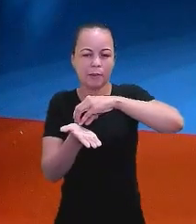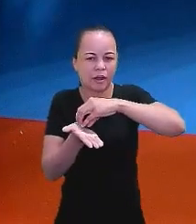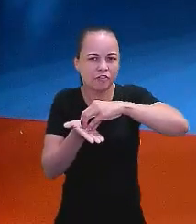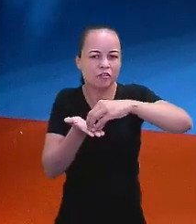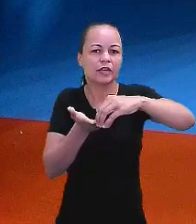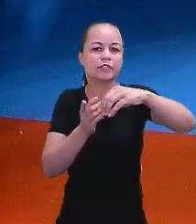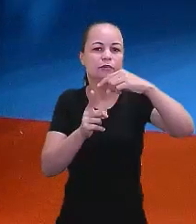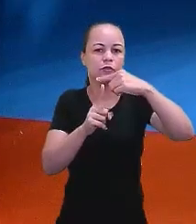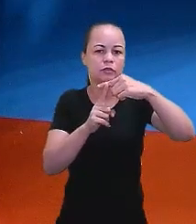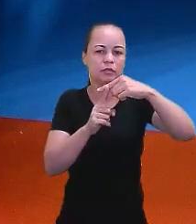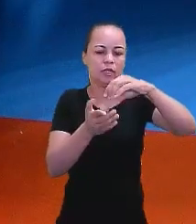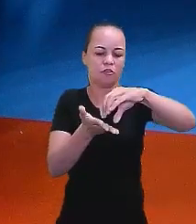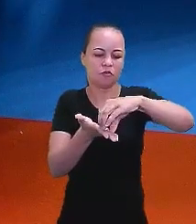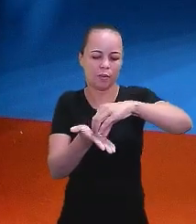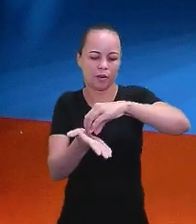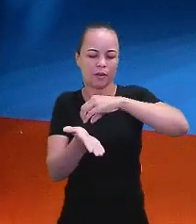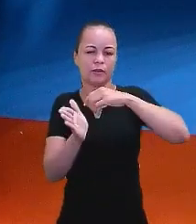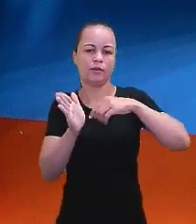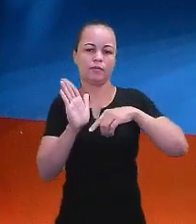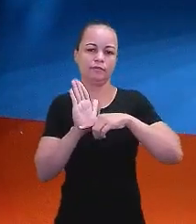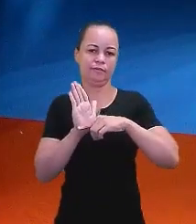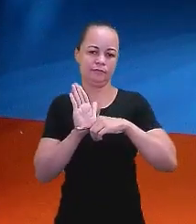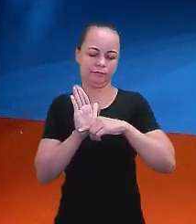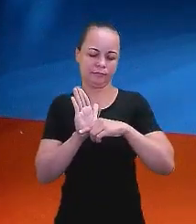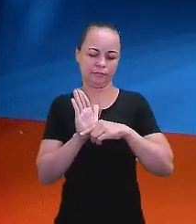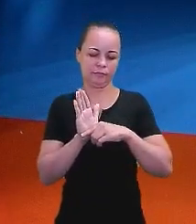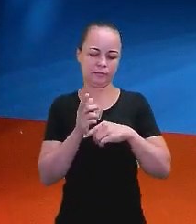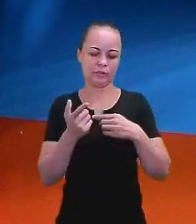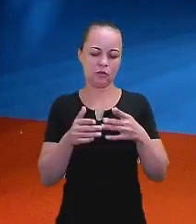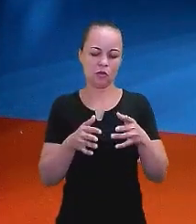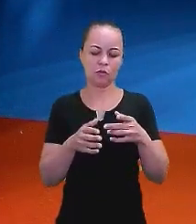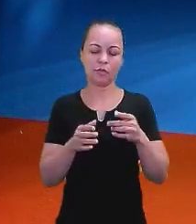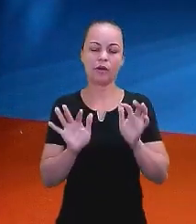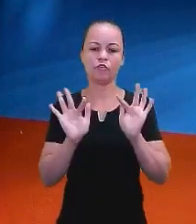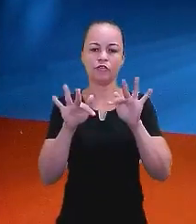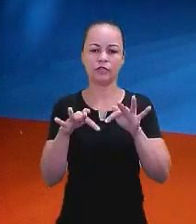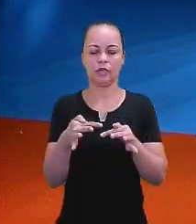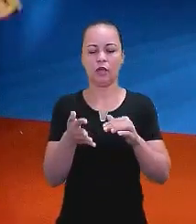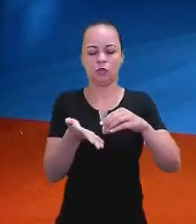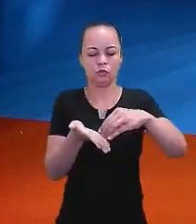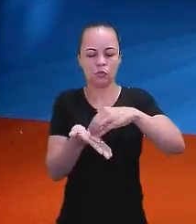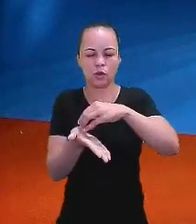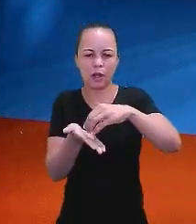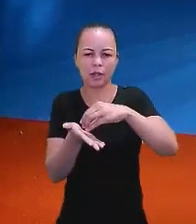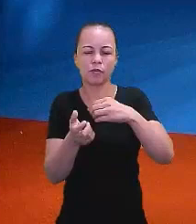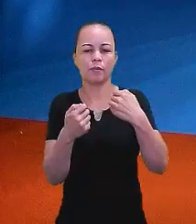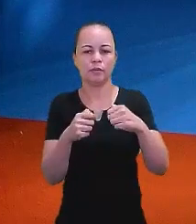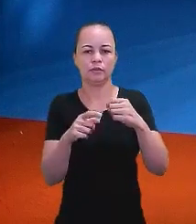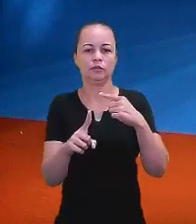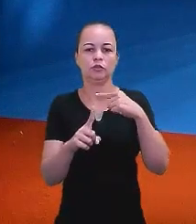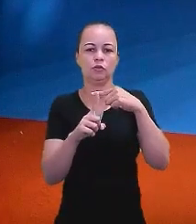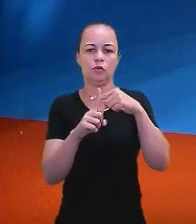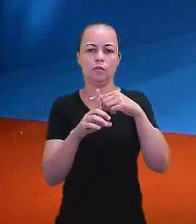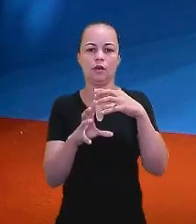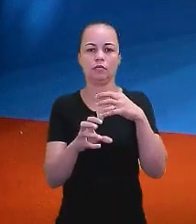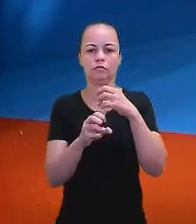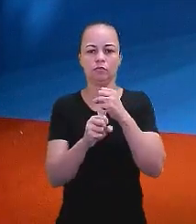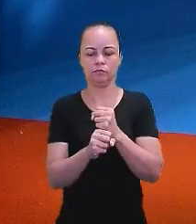frente, positivo, para trás, negativo. Logo, para achar a posição final do carrinho, precisamos somar todos os